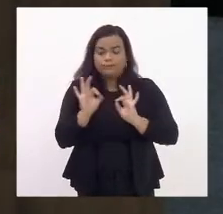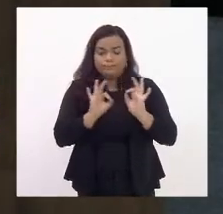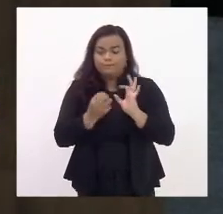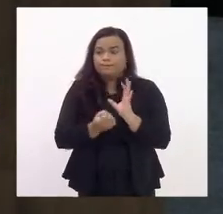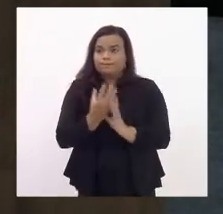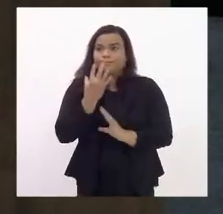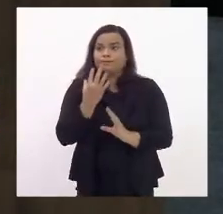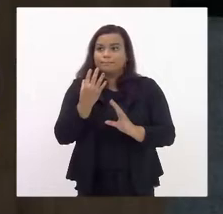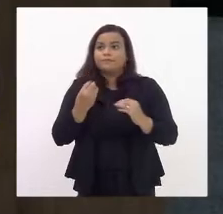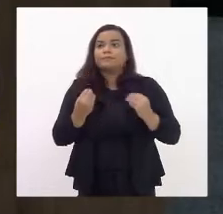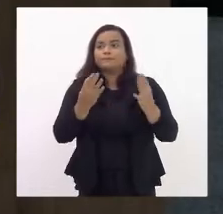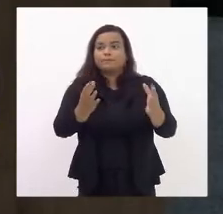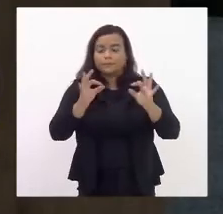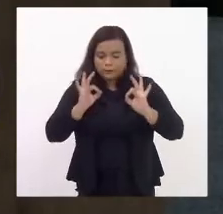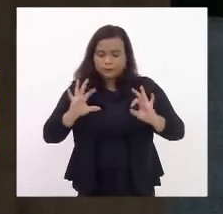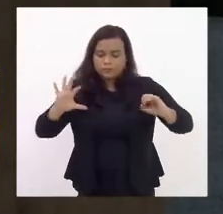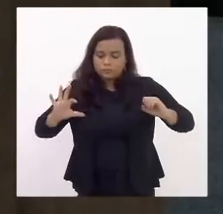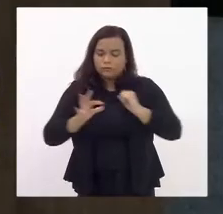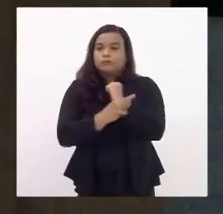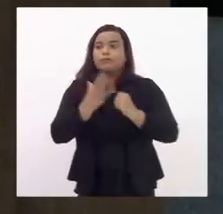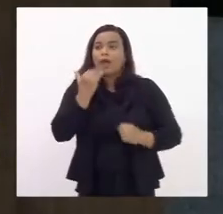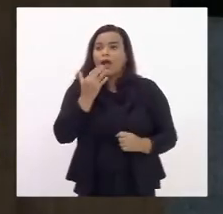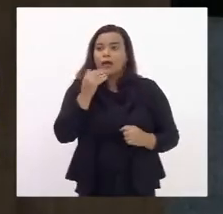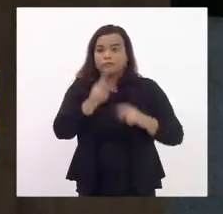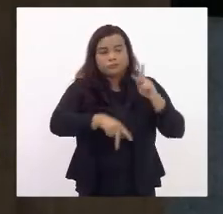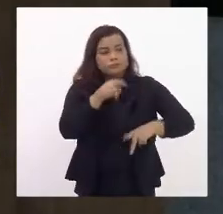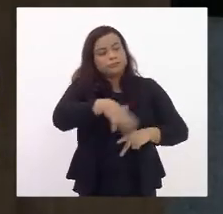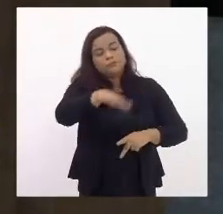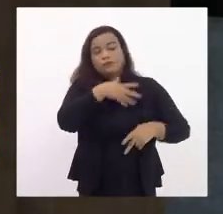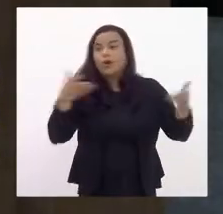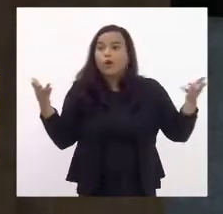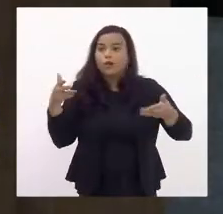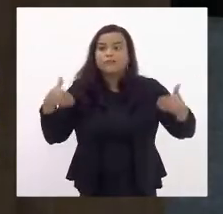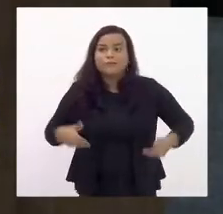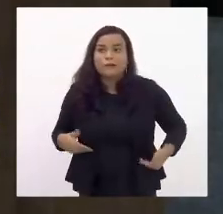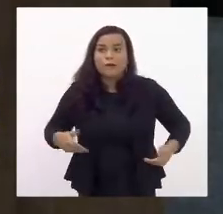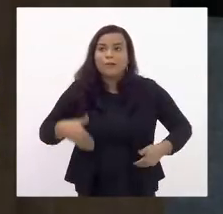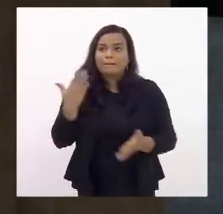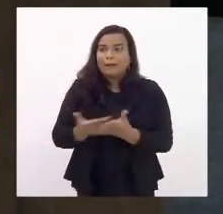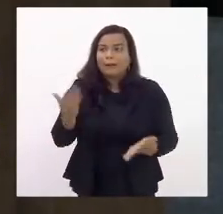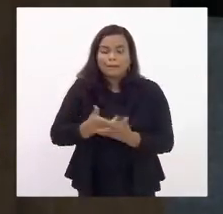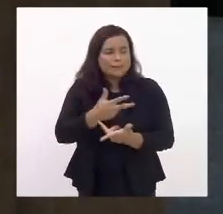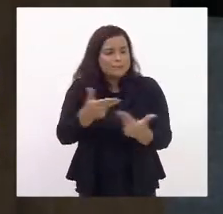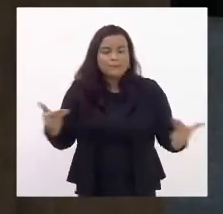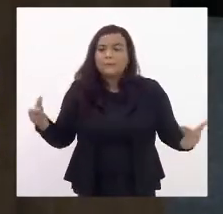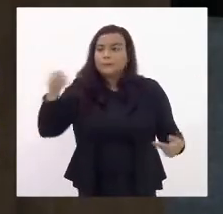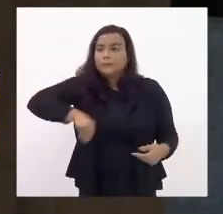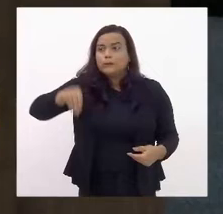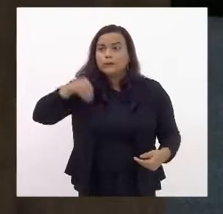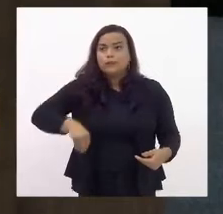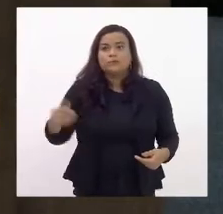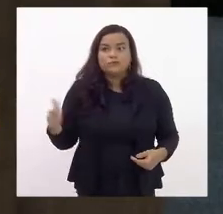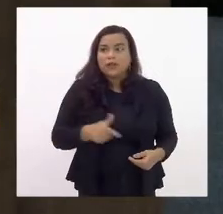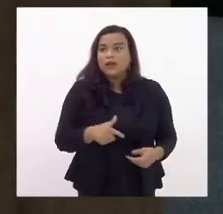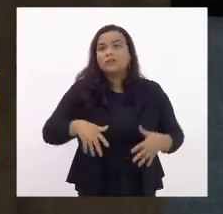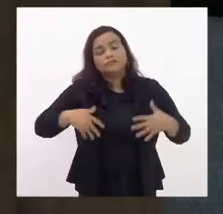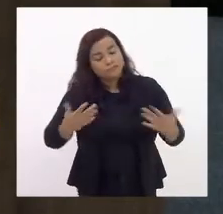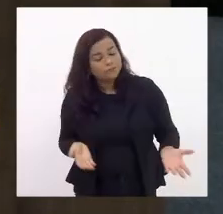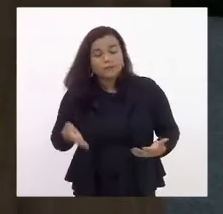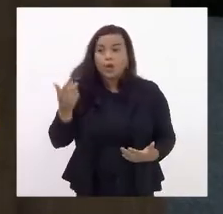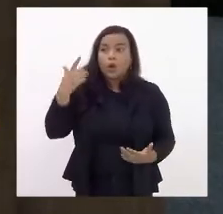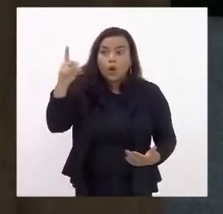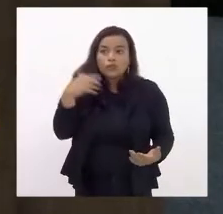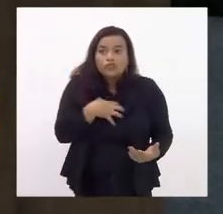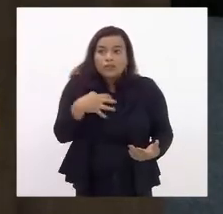garanta a segurança alimentar da população que hoje passa fome, que hoje não tem renda. Então, não há como ser de outra